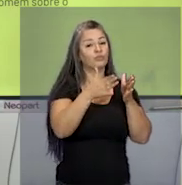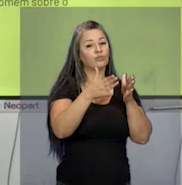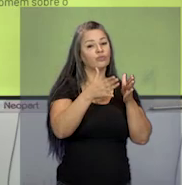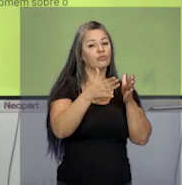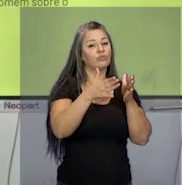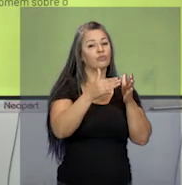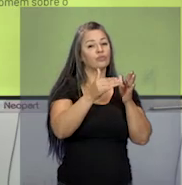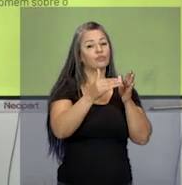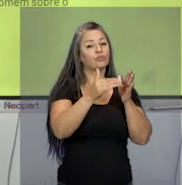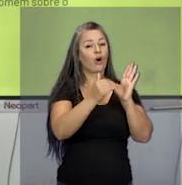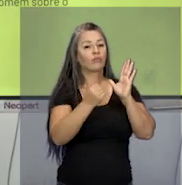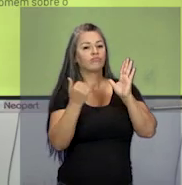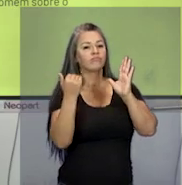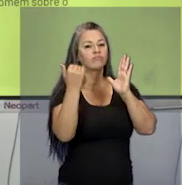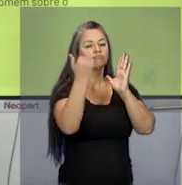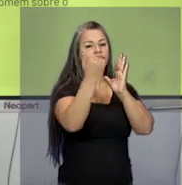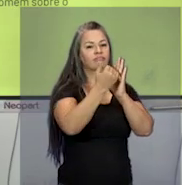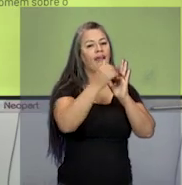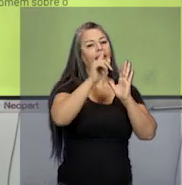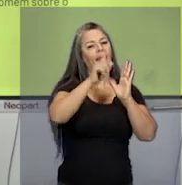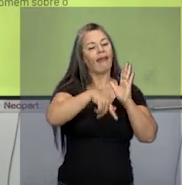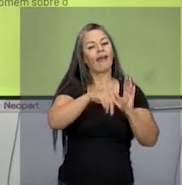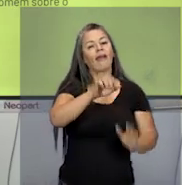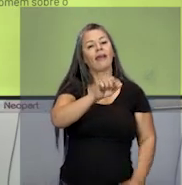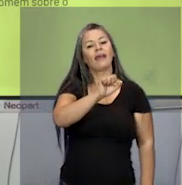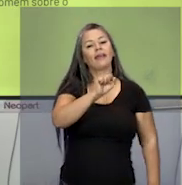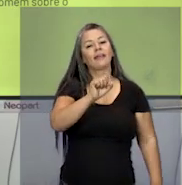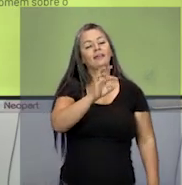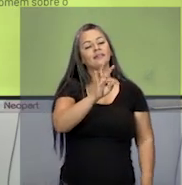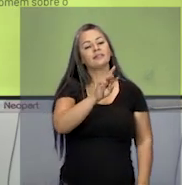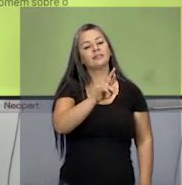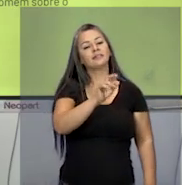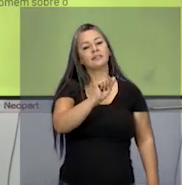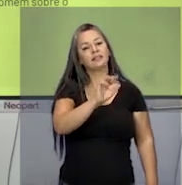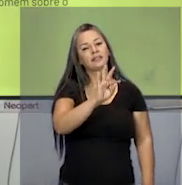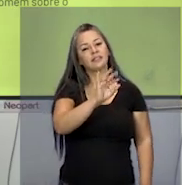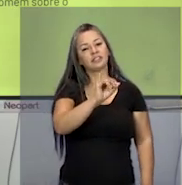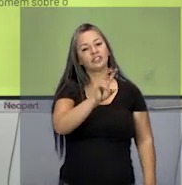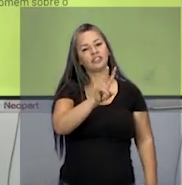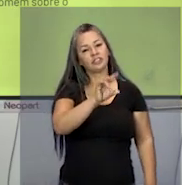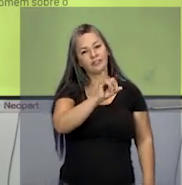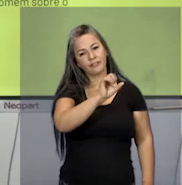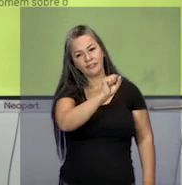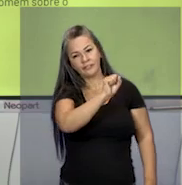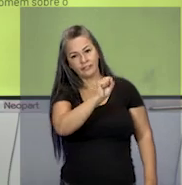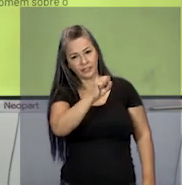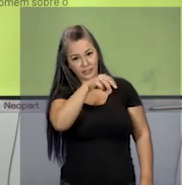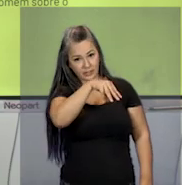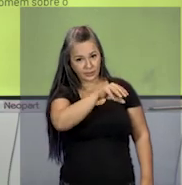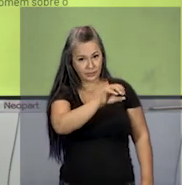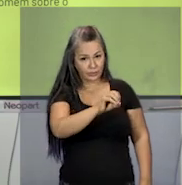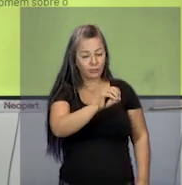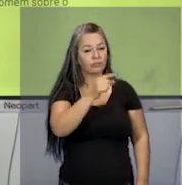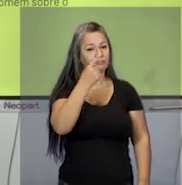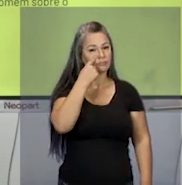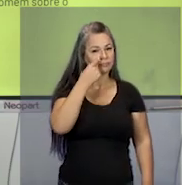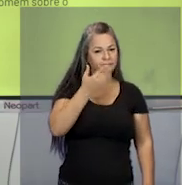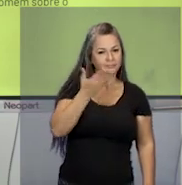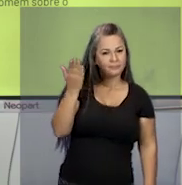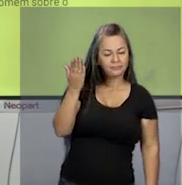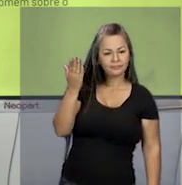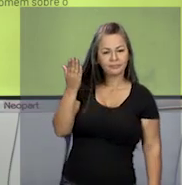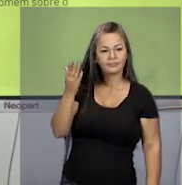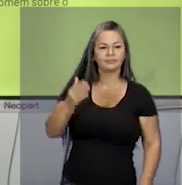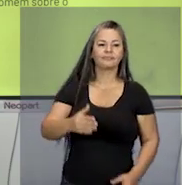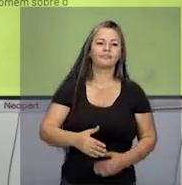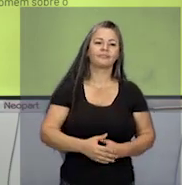Amazônia é o extrativismo, né? E no caso aqui, a expansão das fronteiras agrícolas aí nessa região, tá?